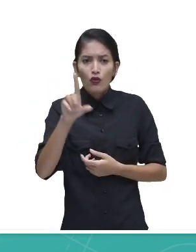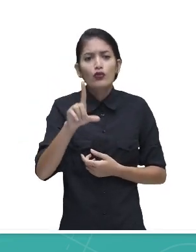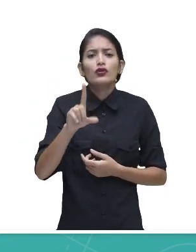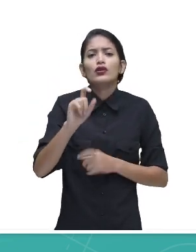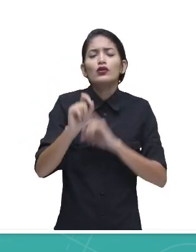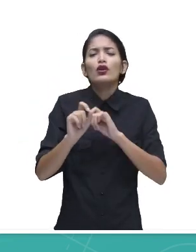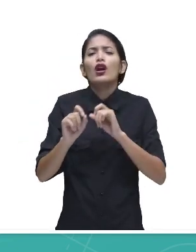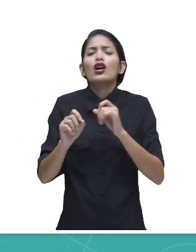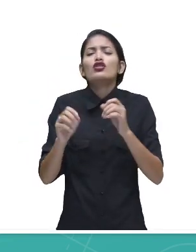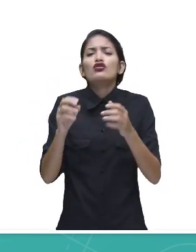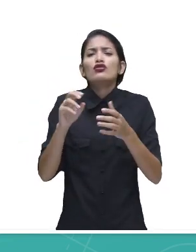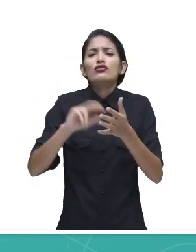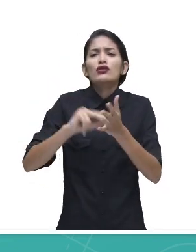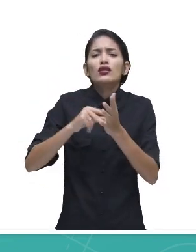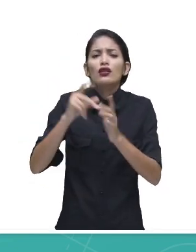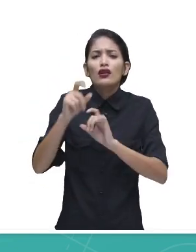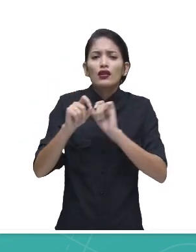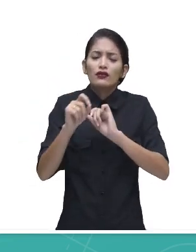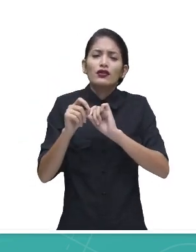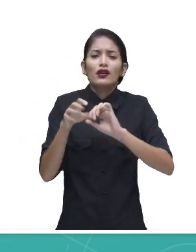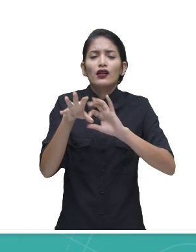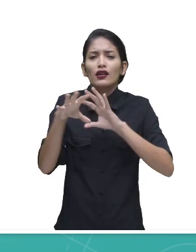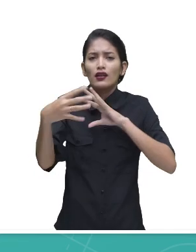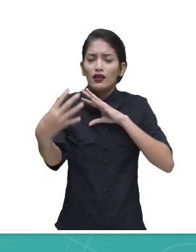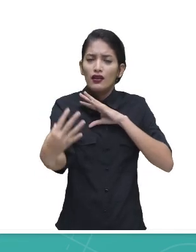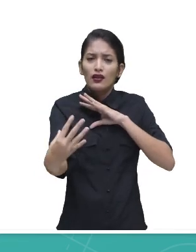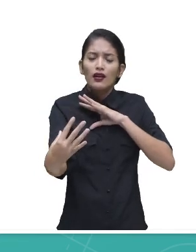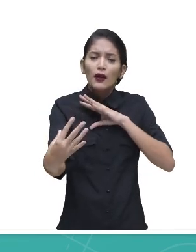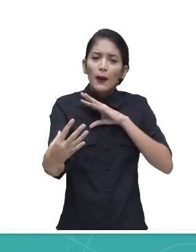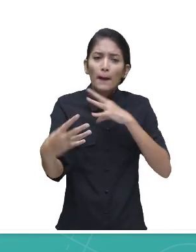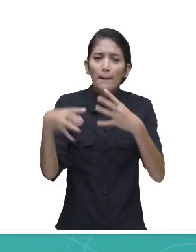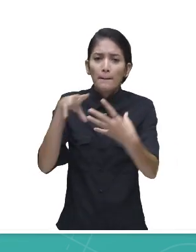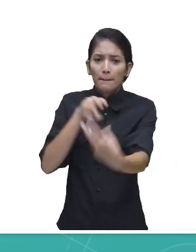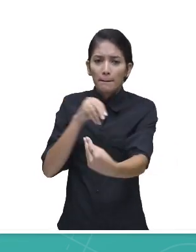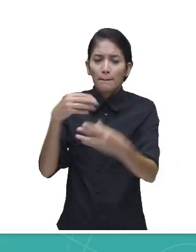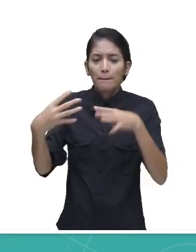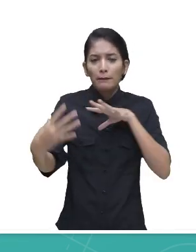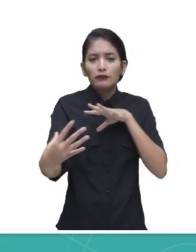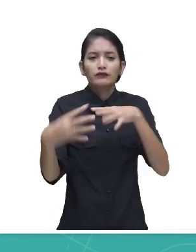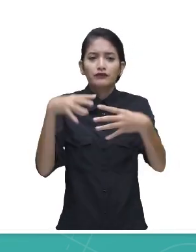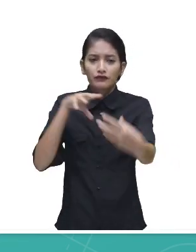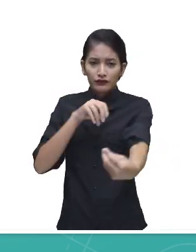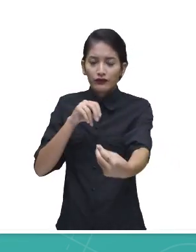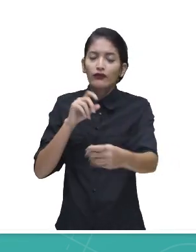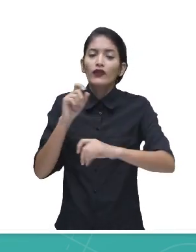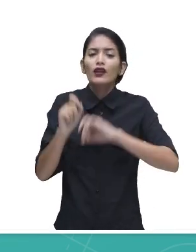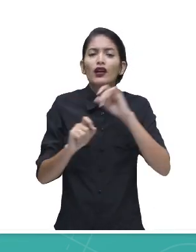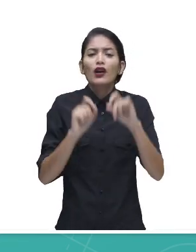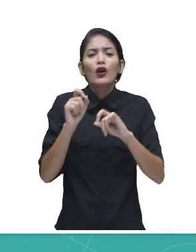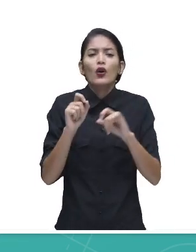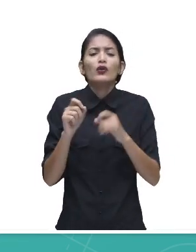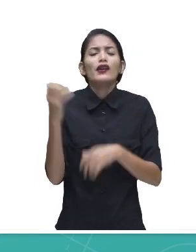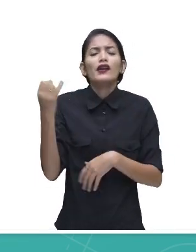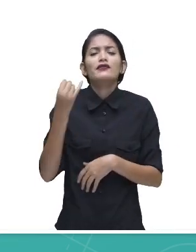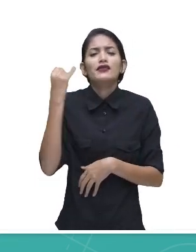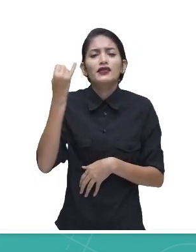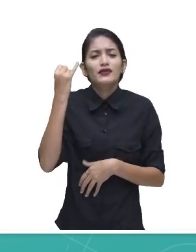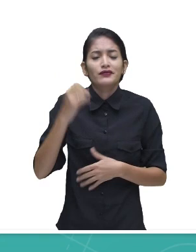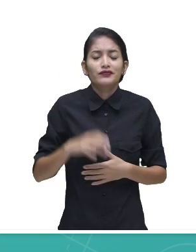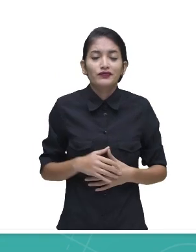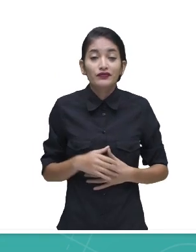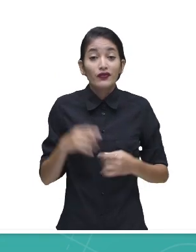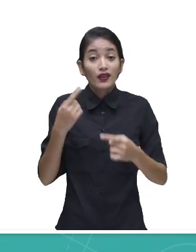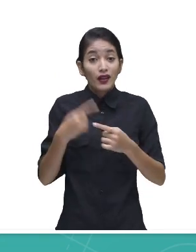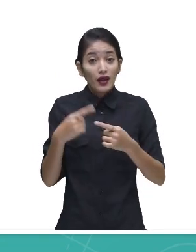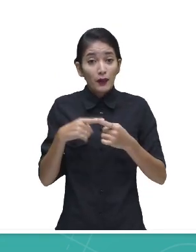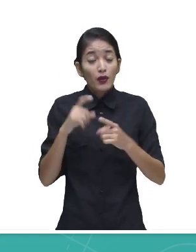que essa galáxia é muito importante? Que é essa aqui, ó, que vocês estão vendo na imagem. Por que essa galáxia é muito importante? Porque é a